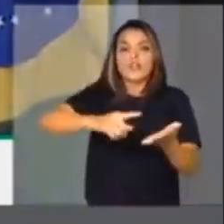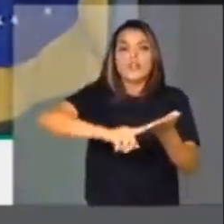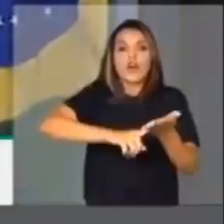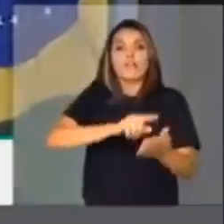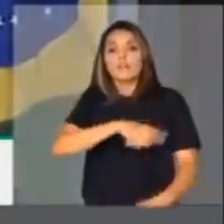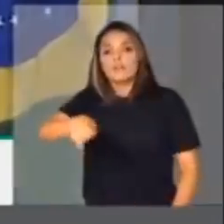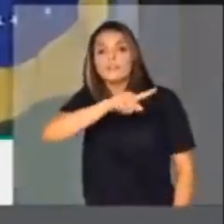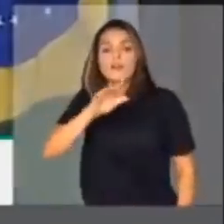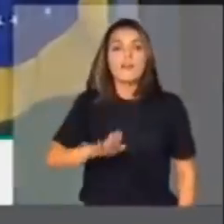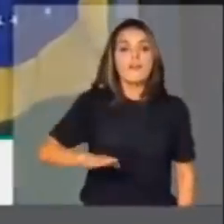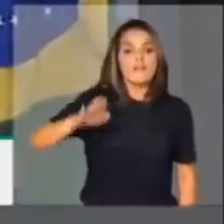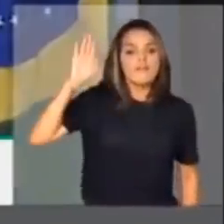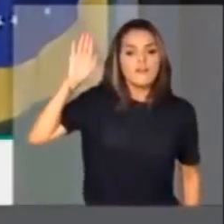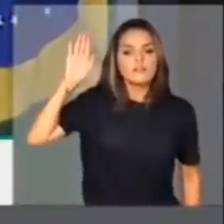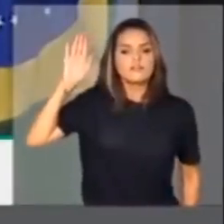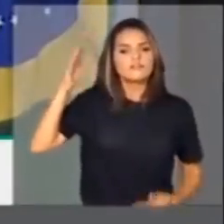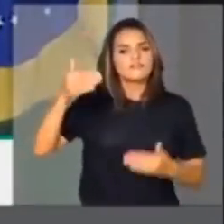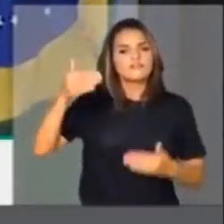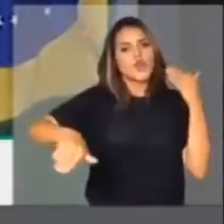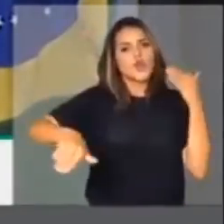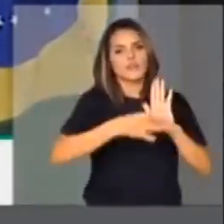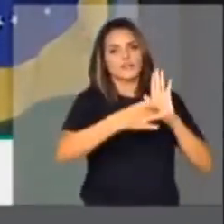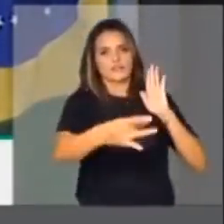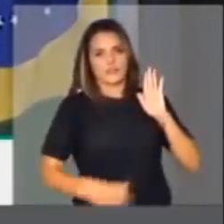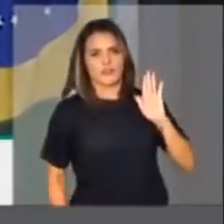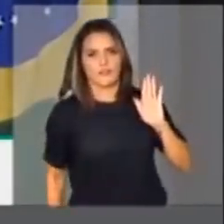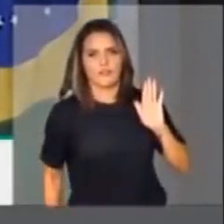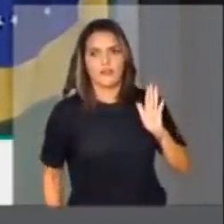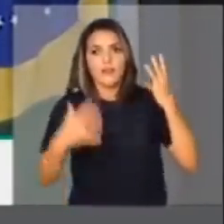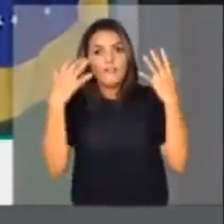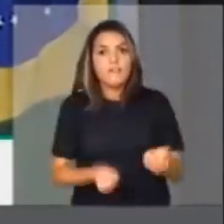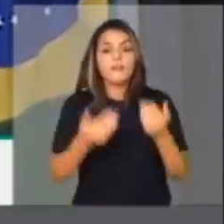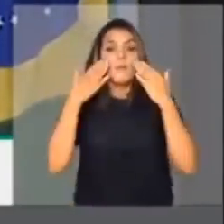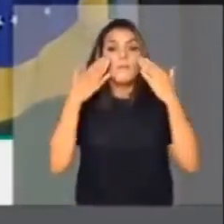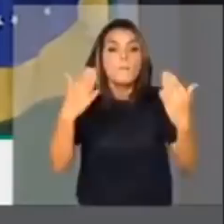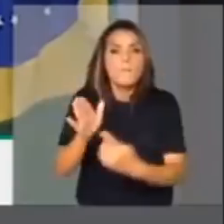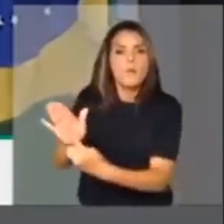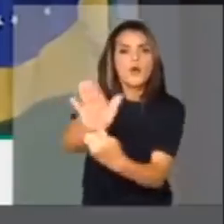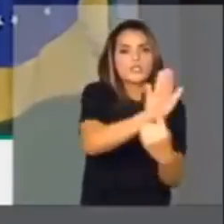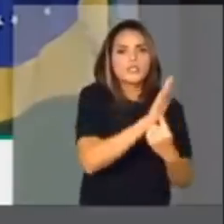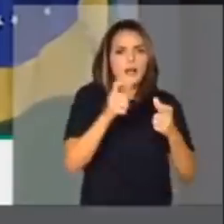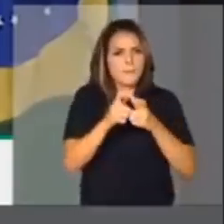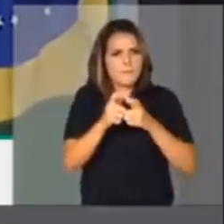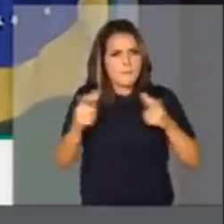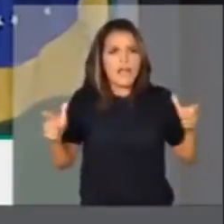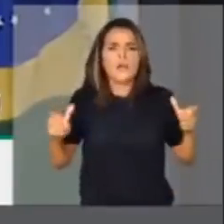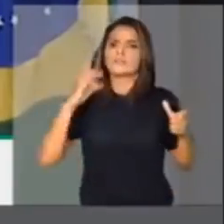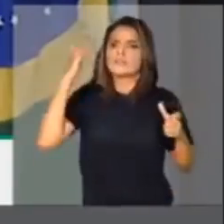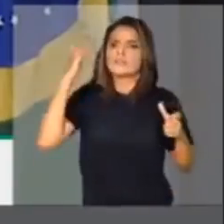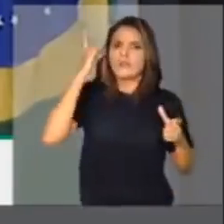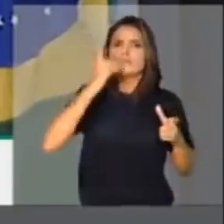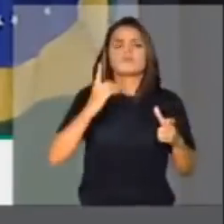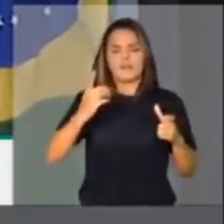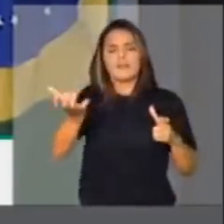mão todos aqueles que são contrários a esse destaque. Vamos demonstrar que a maioria aqui está